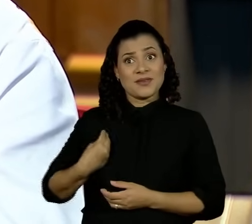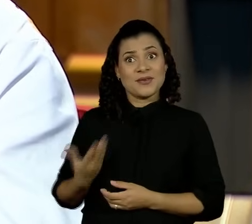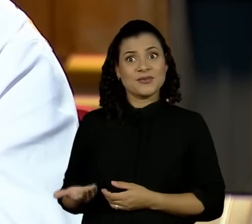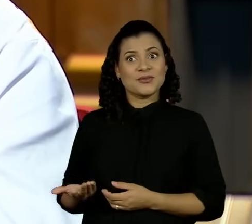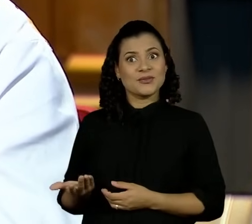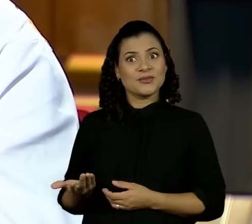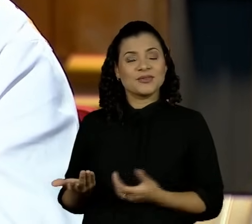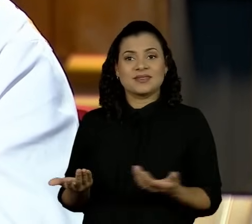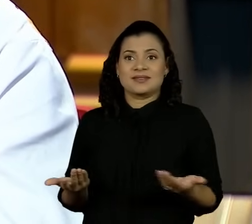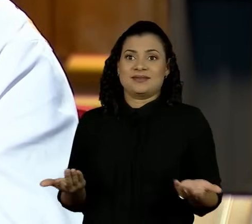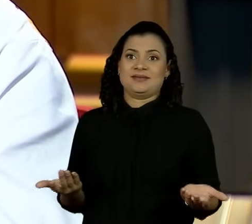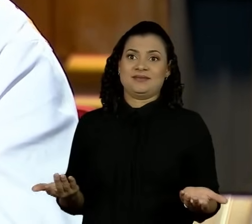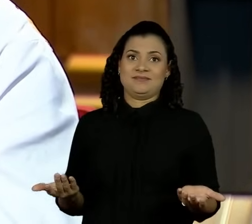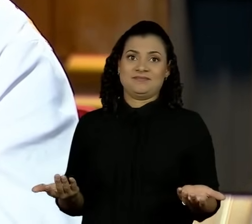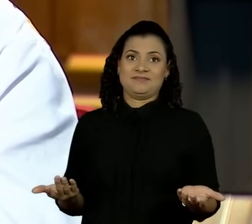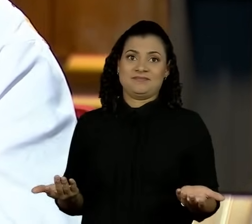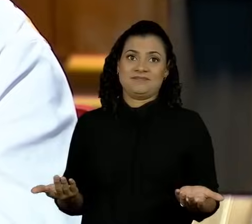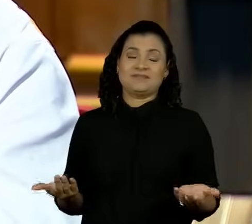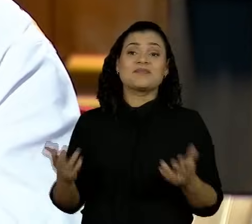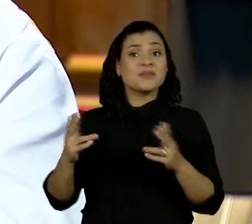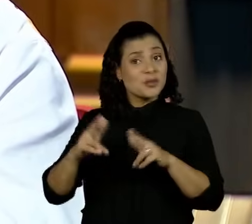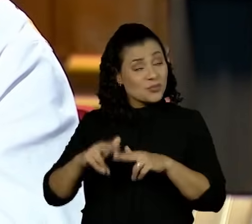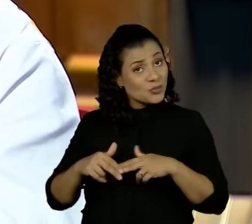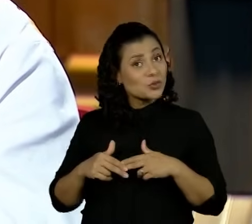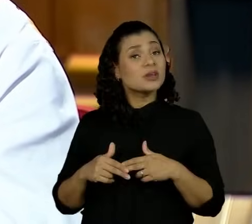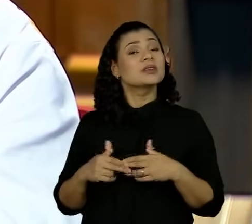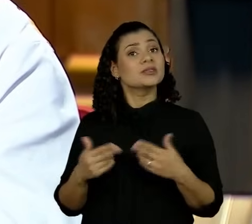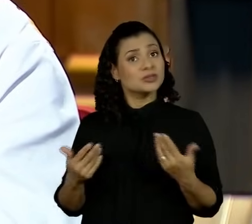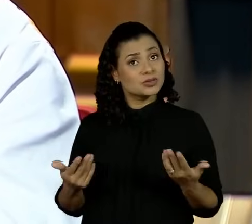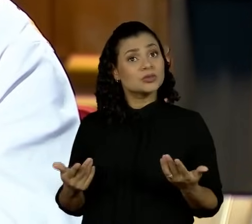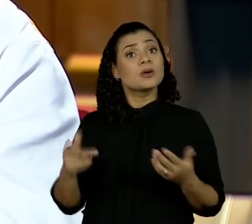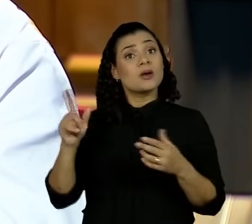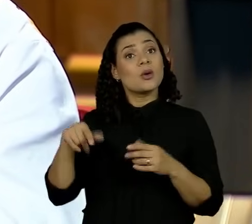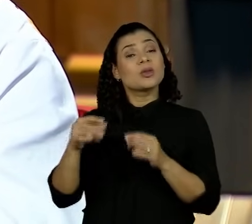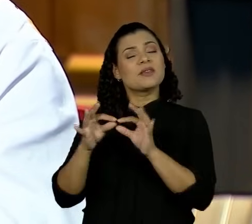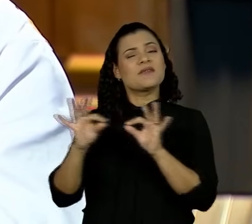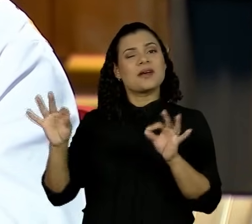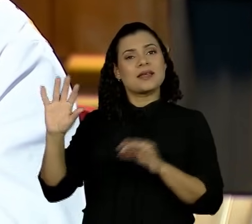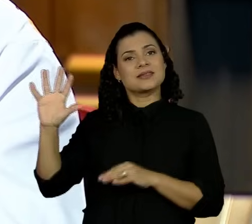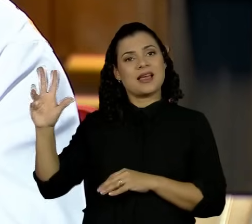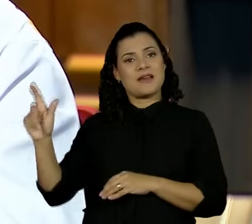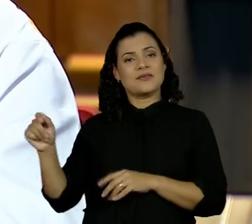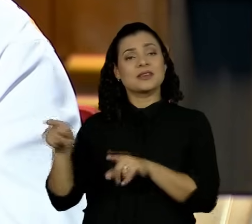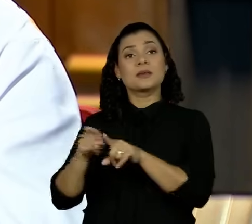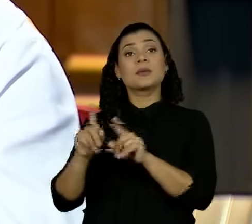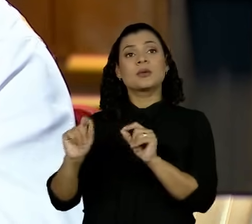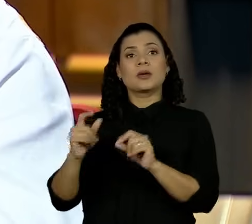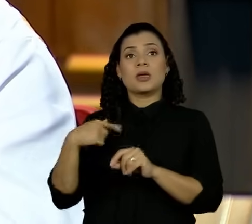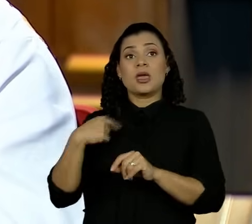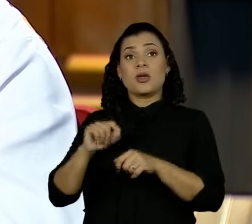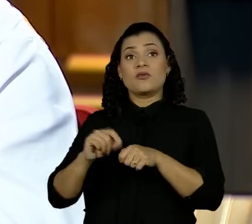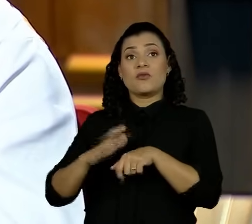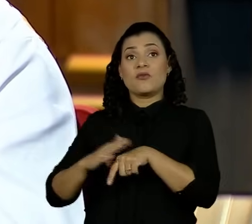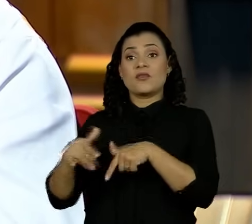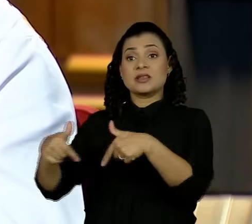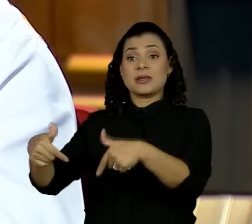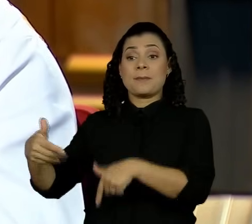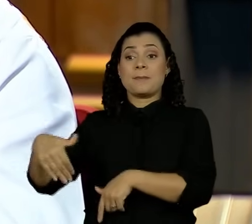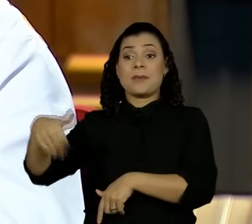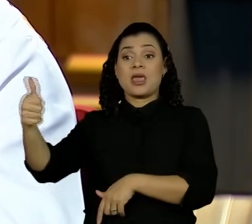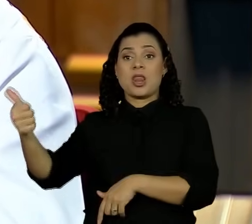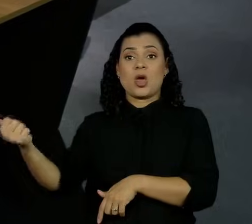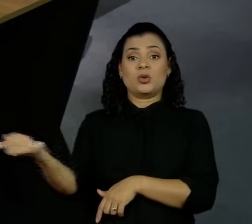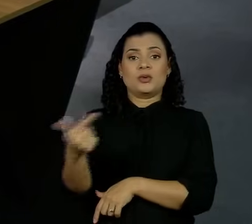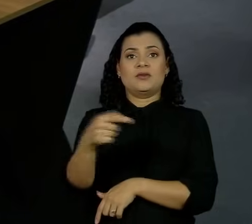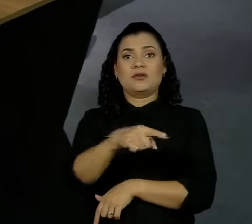que, de novo trazendo um outro provérbio africano, que fala assim, eu vou fazer melhor que vocês, não